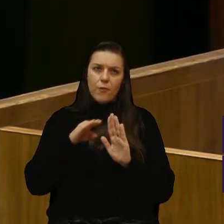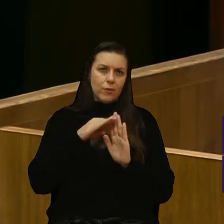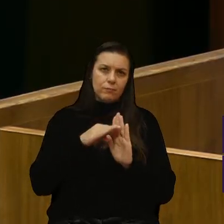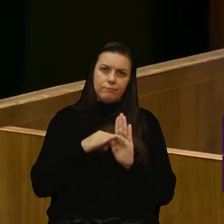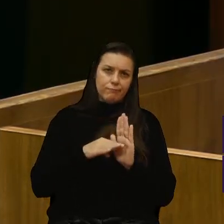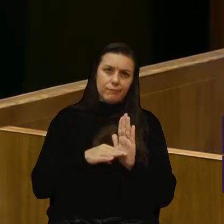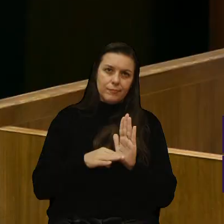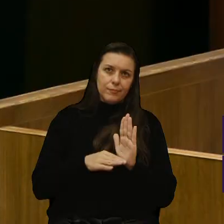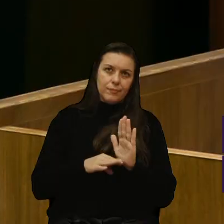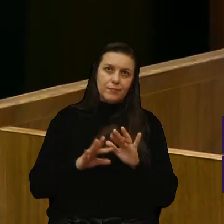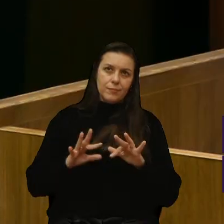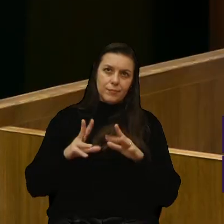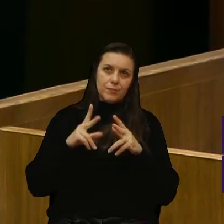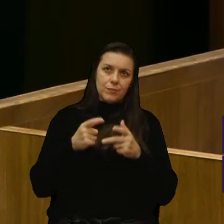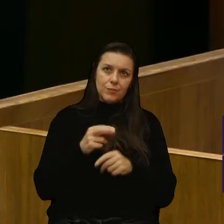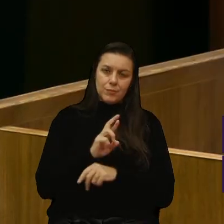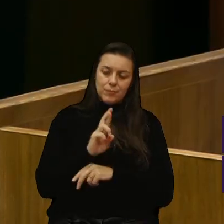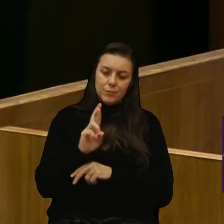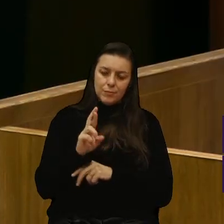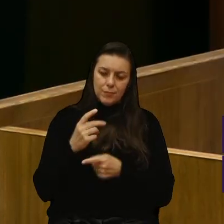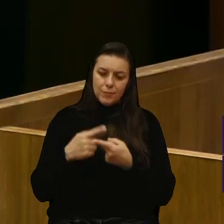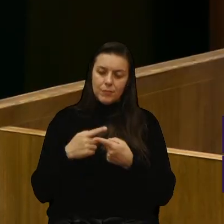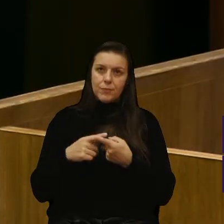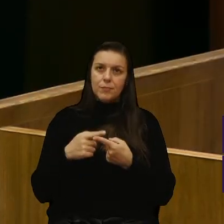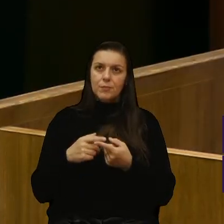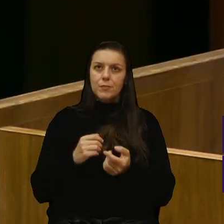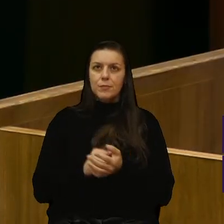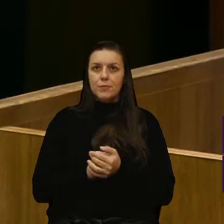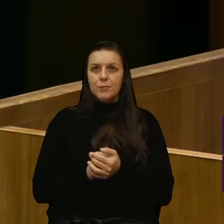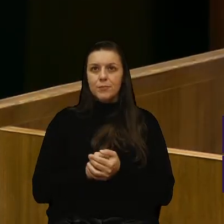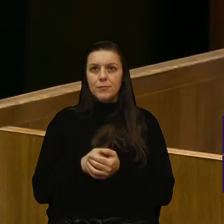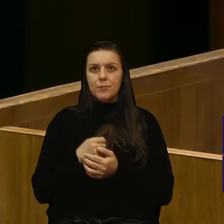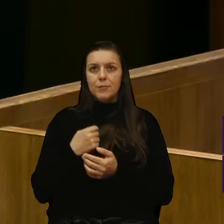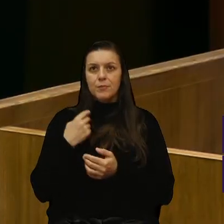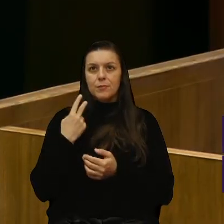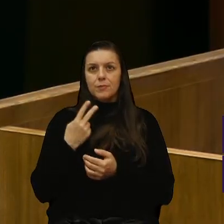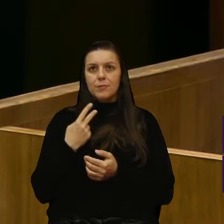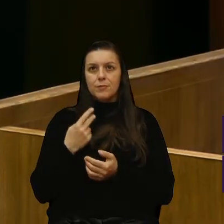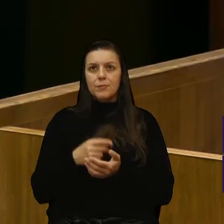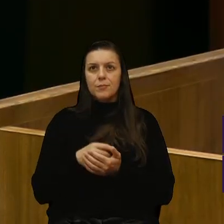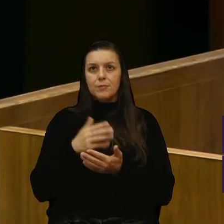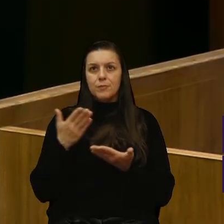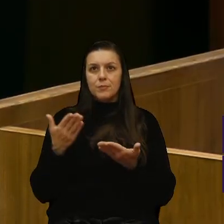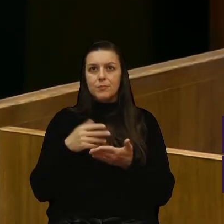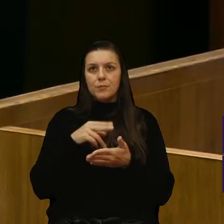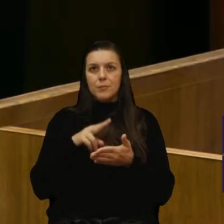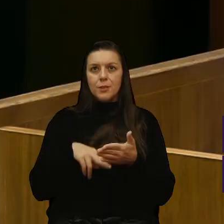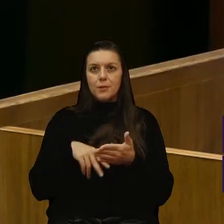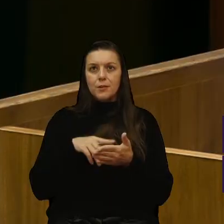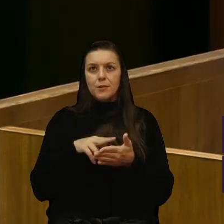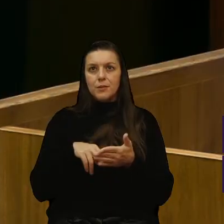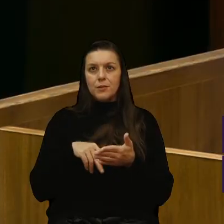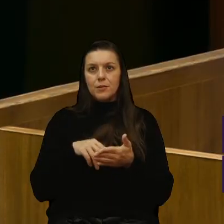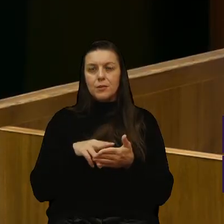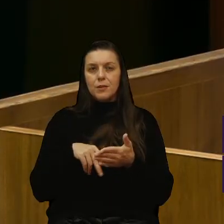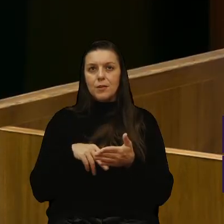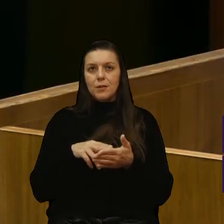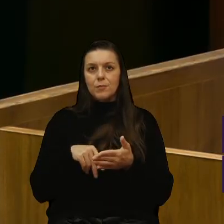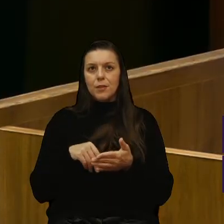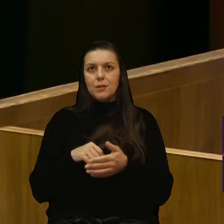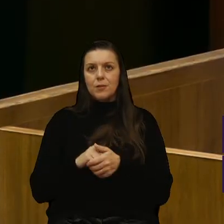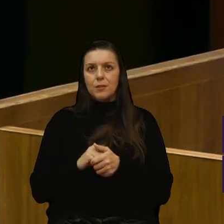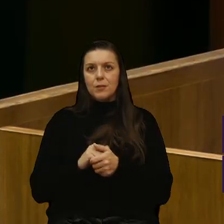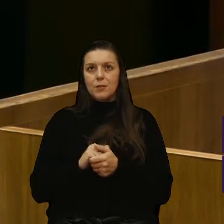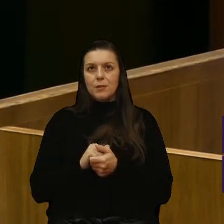todos os representantes, porque a vereadora Rose já listou. No nome do meu querido amigo